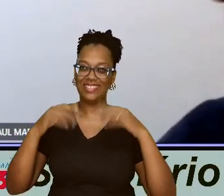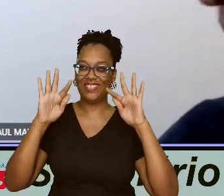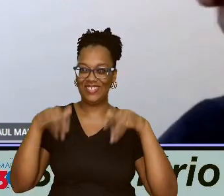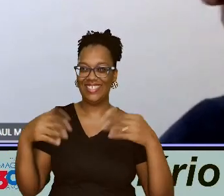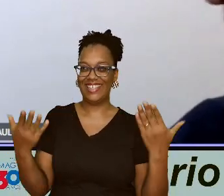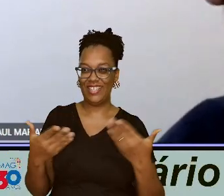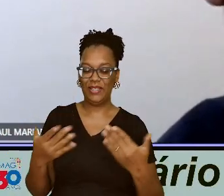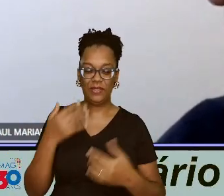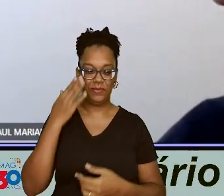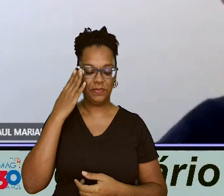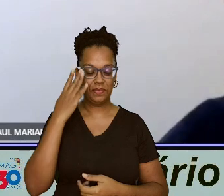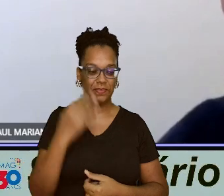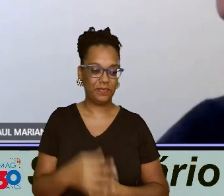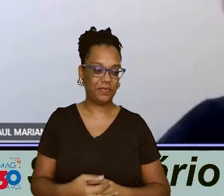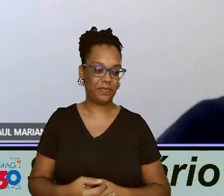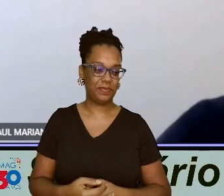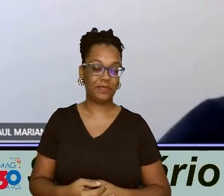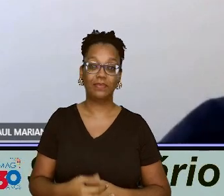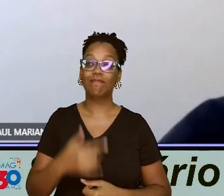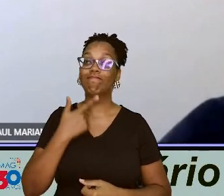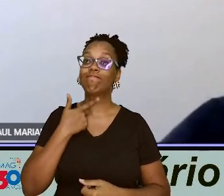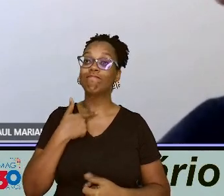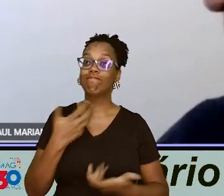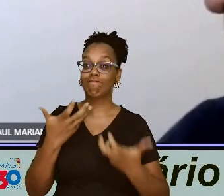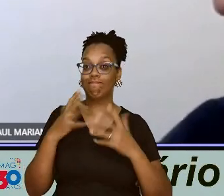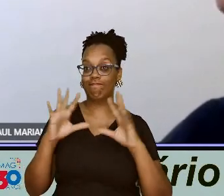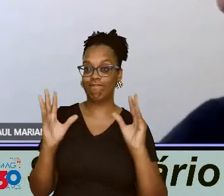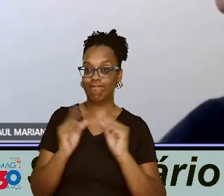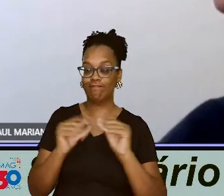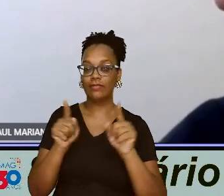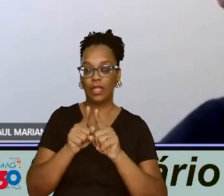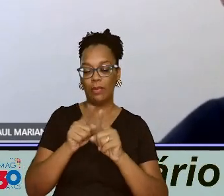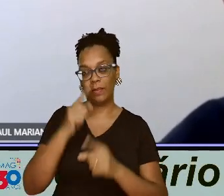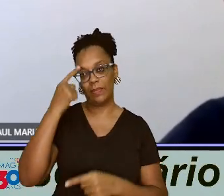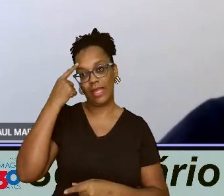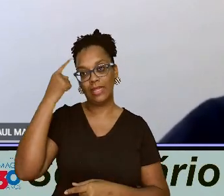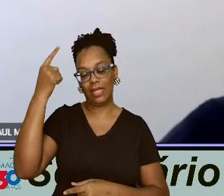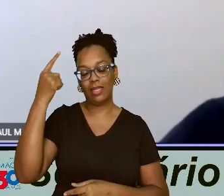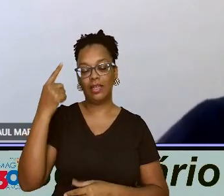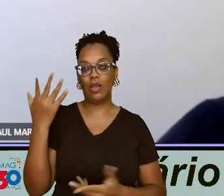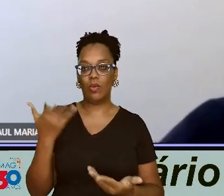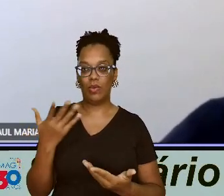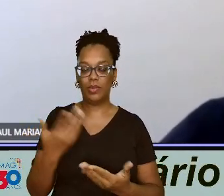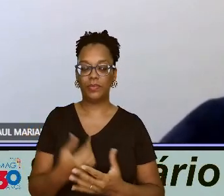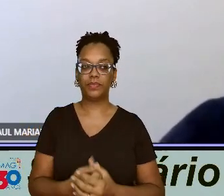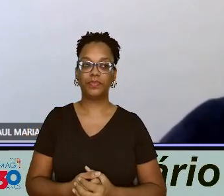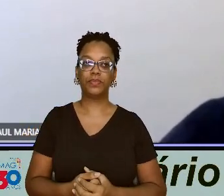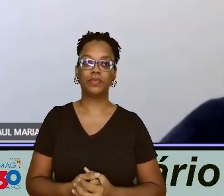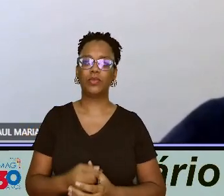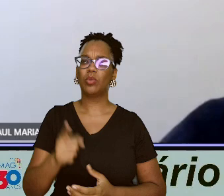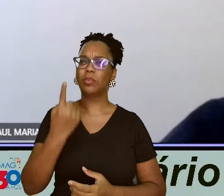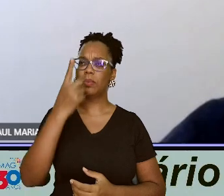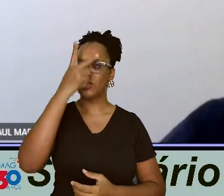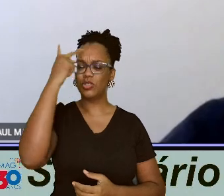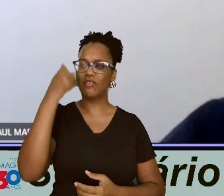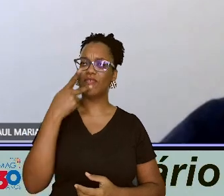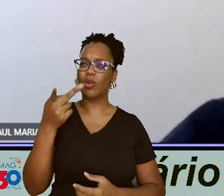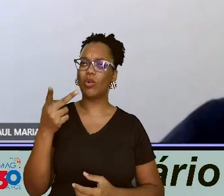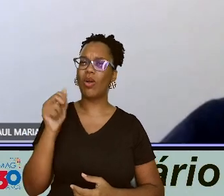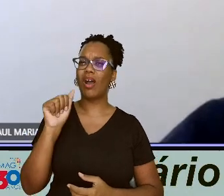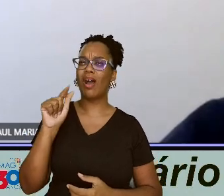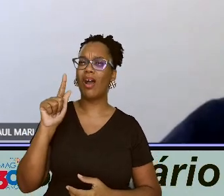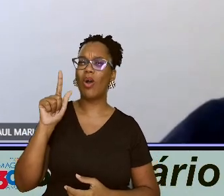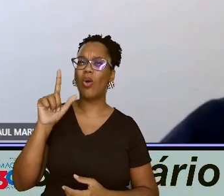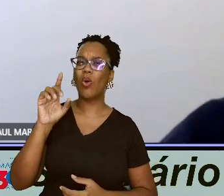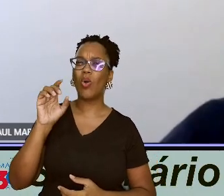encerramento. Eu queria só concluir também uma ideia que passou aqui, alguém falou sobre os algoritmos que a Fazenda aplicou